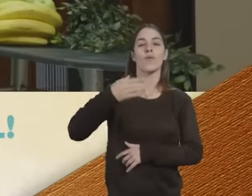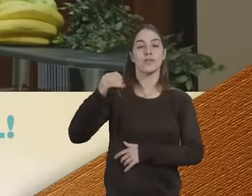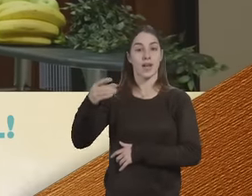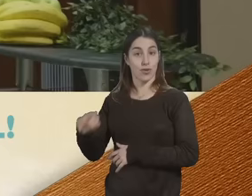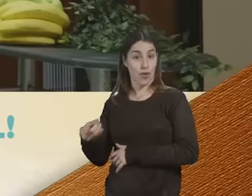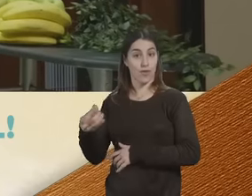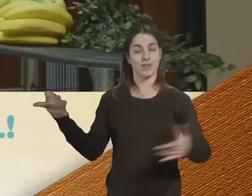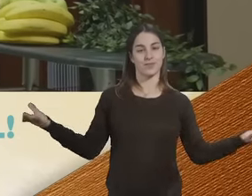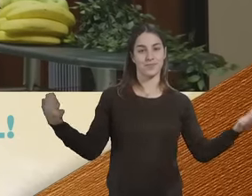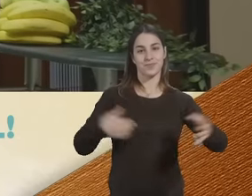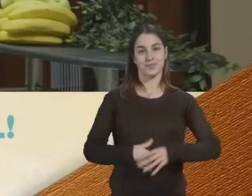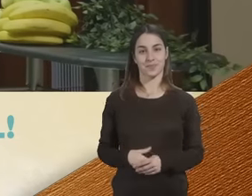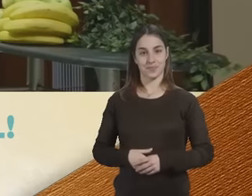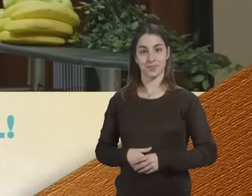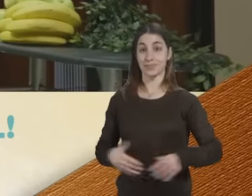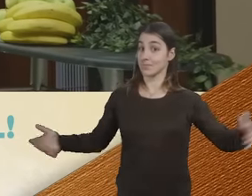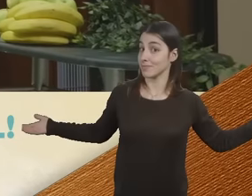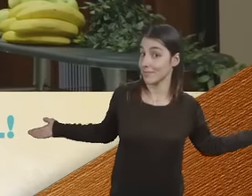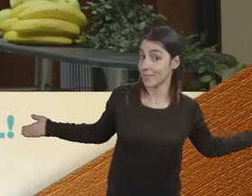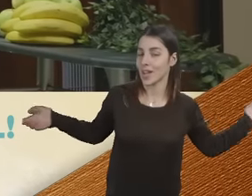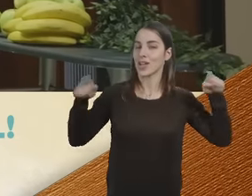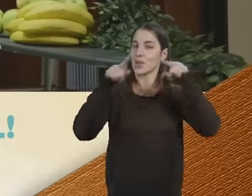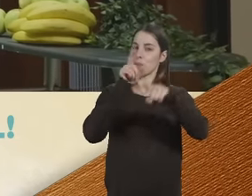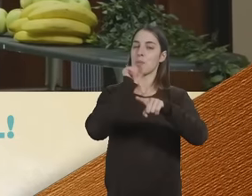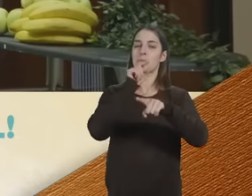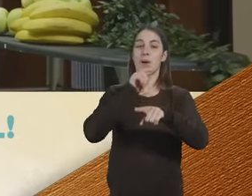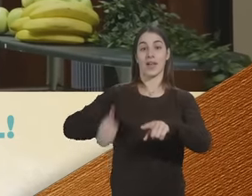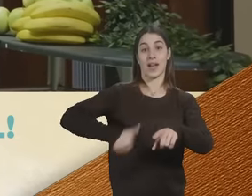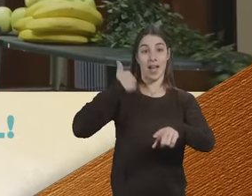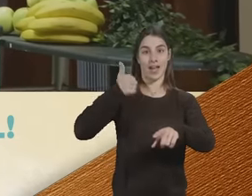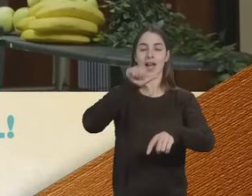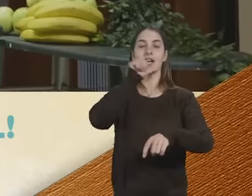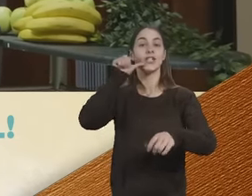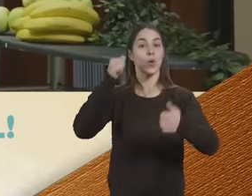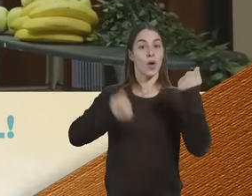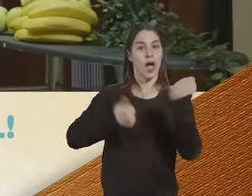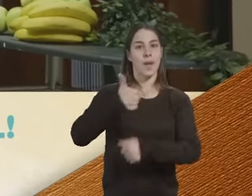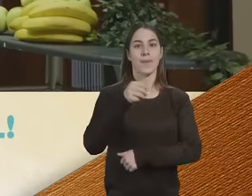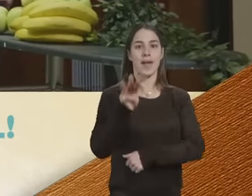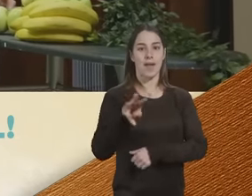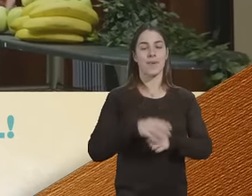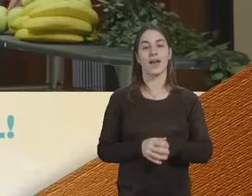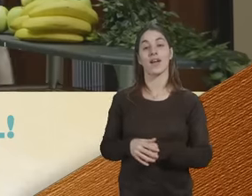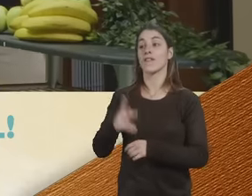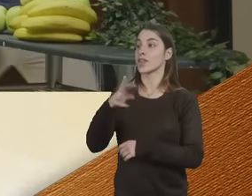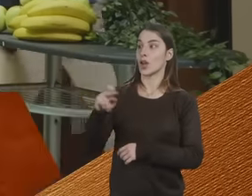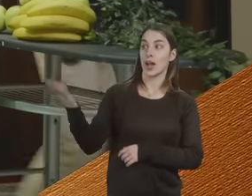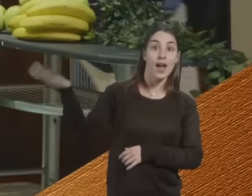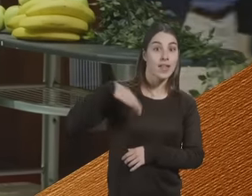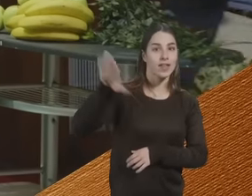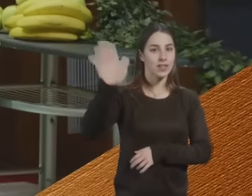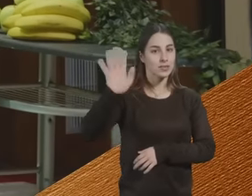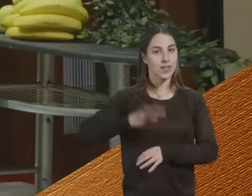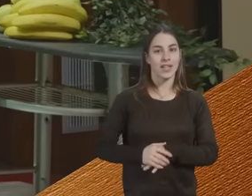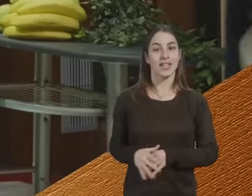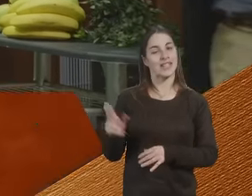210-109-109. E habilitam-se a ganhar um BM azul. Vítor, anda-te a despedir também, por favor. Desculpe, tens razão, Joana,